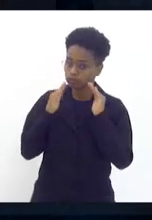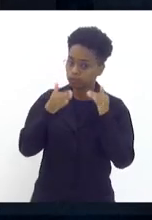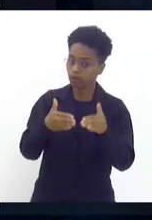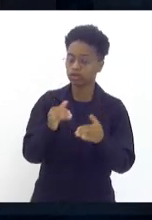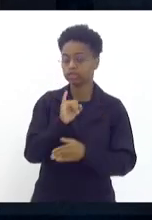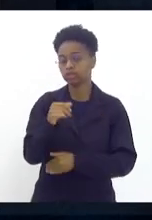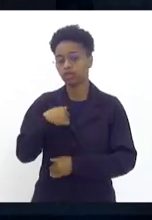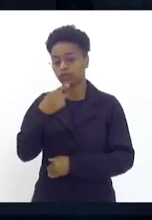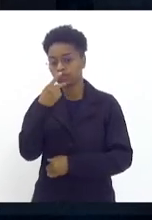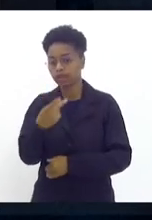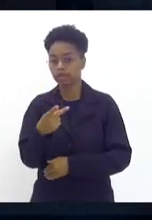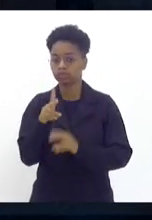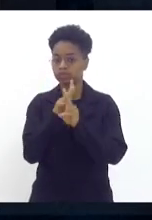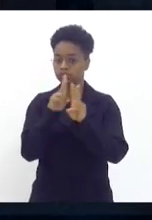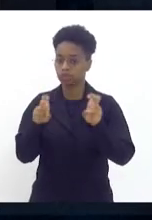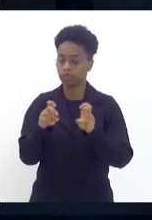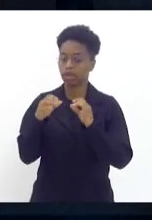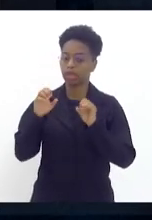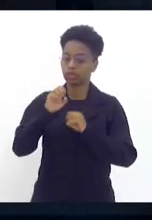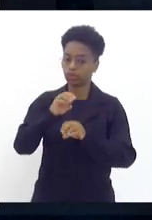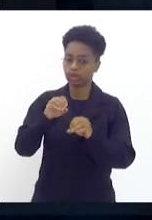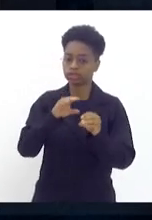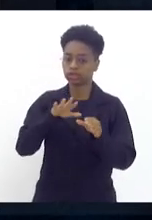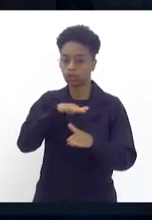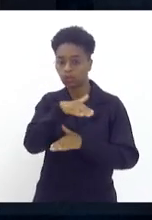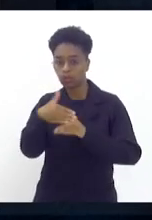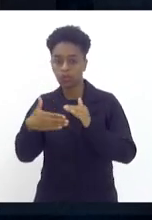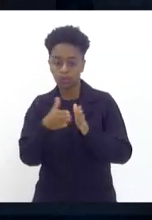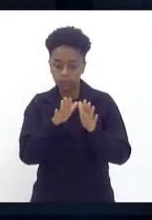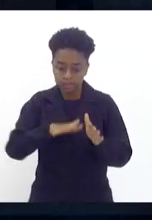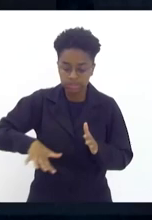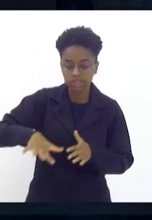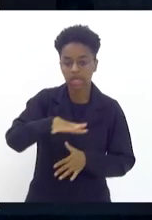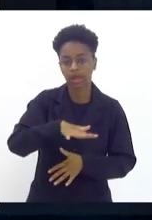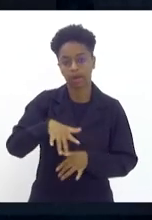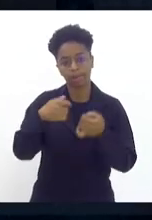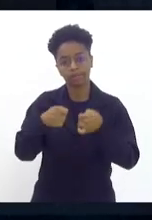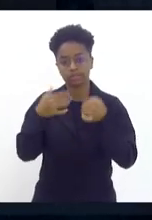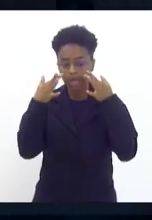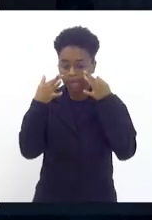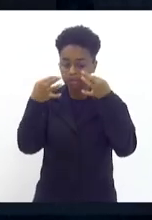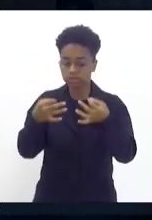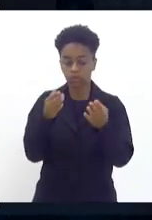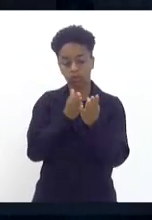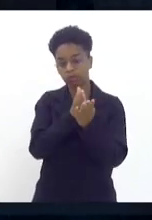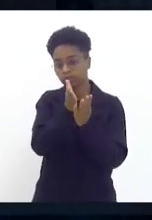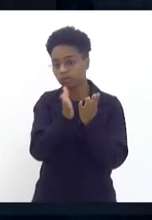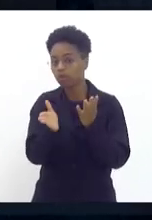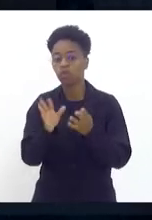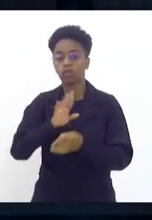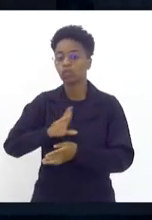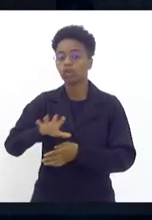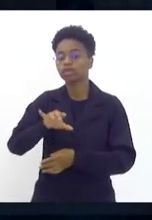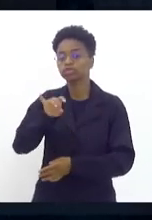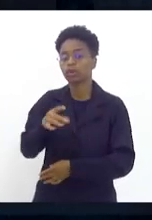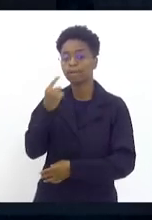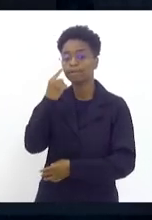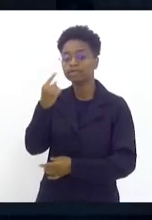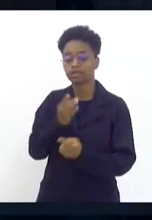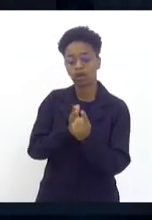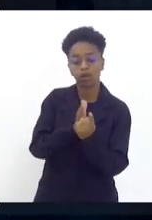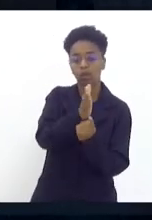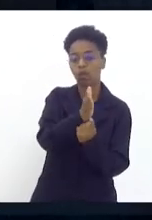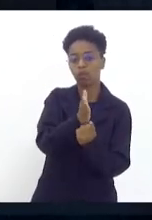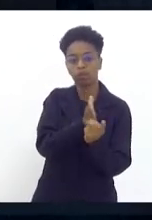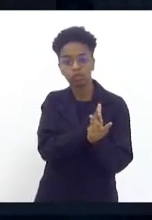de uma educação integral, eu tenho que olhar a pessoa na sua integralidade. Eu não posso pensar só numa dimensão,